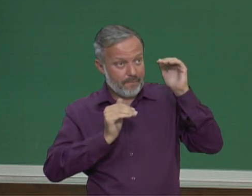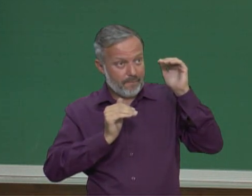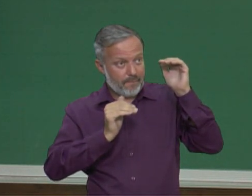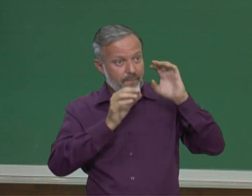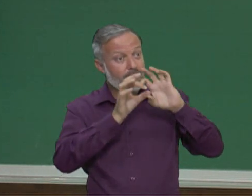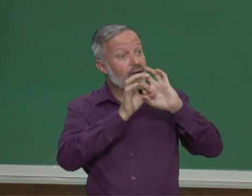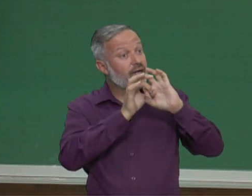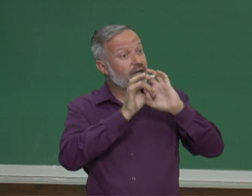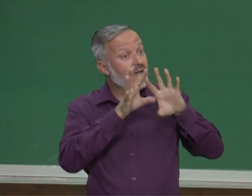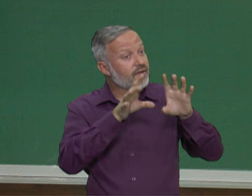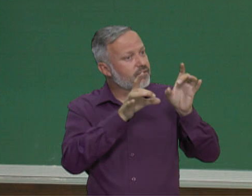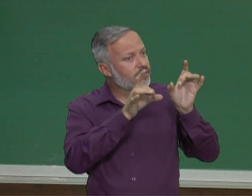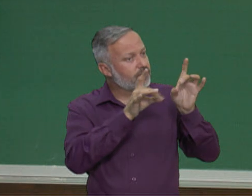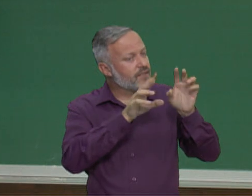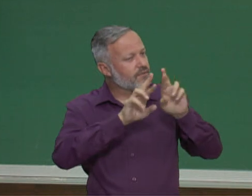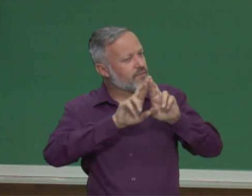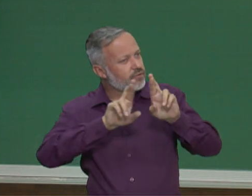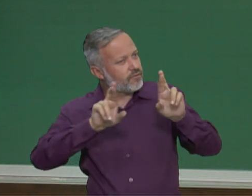Livre de Comércio, tá?